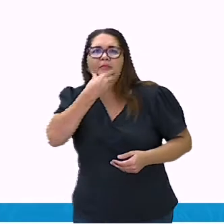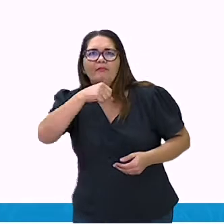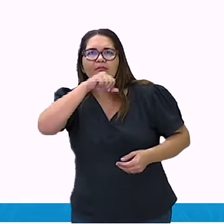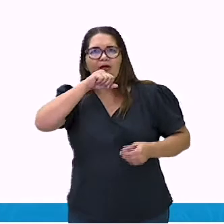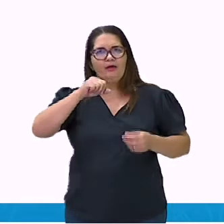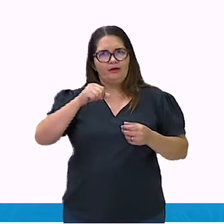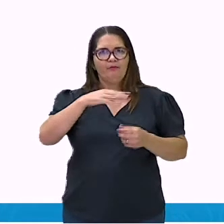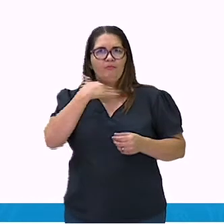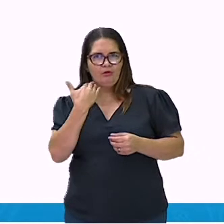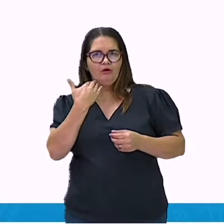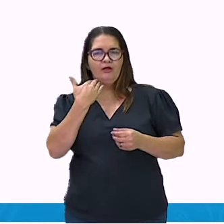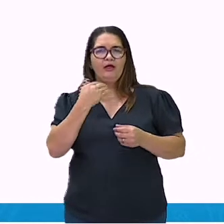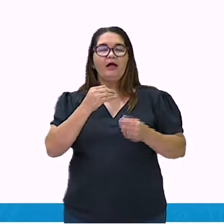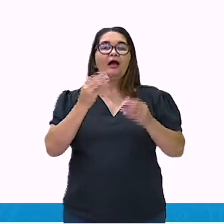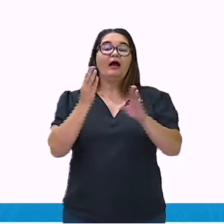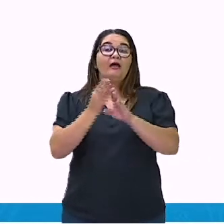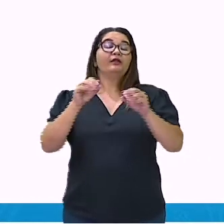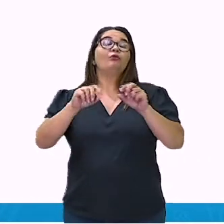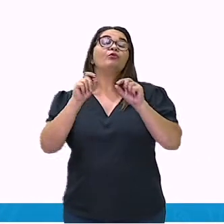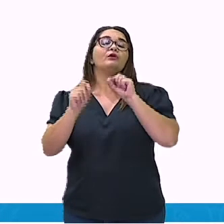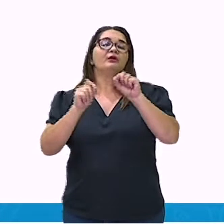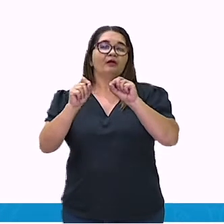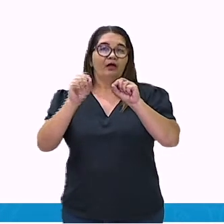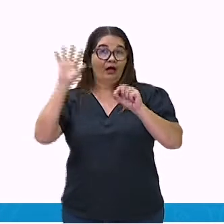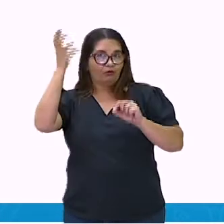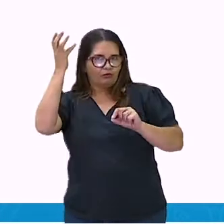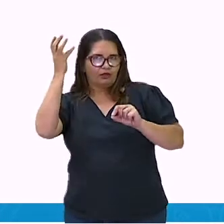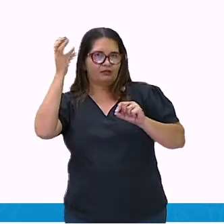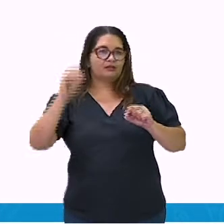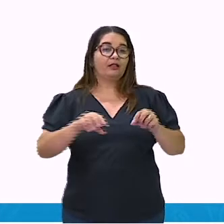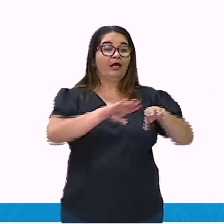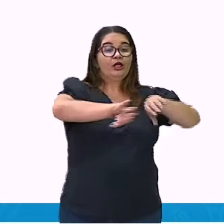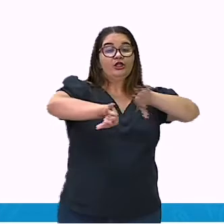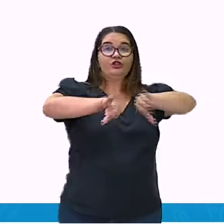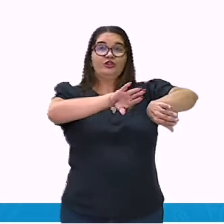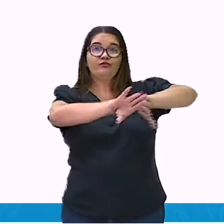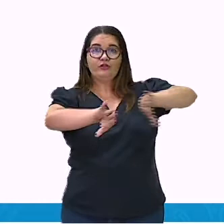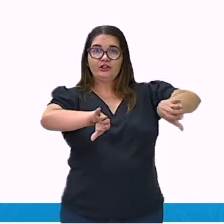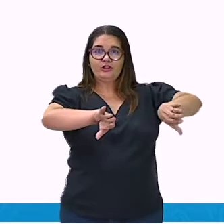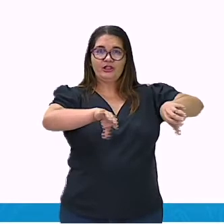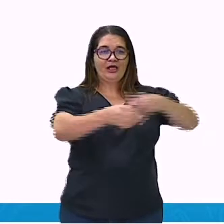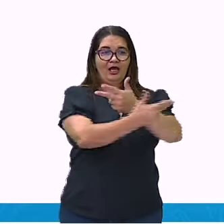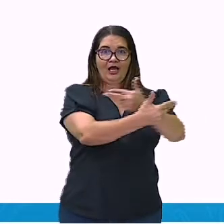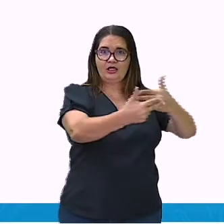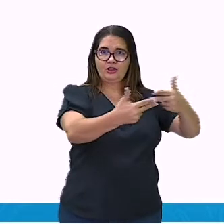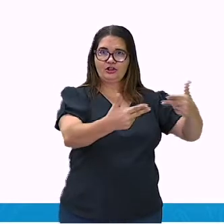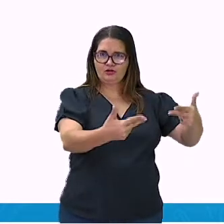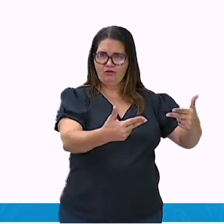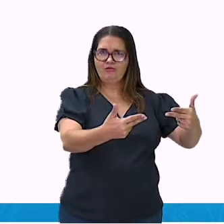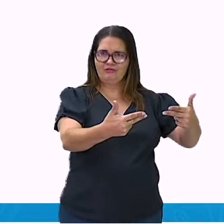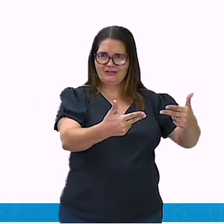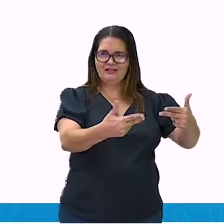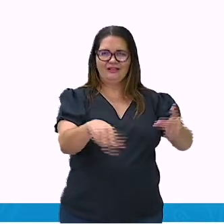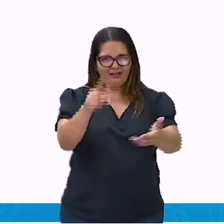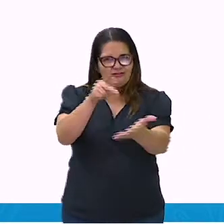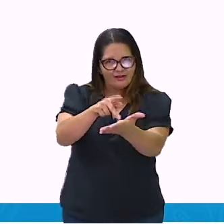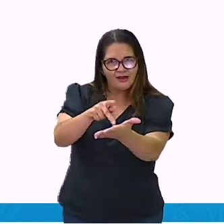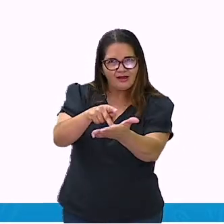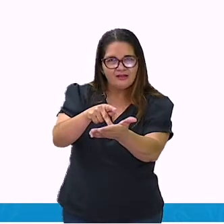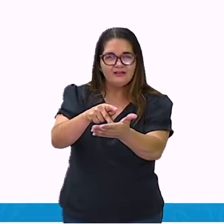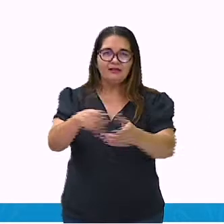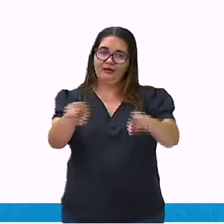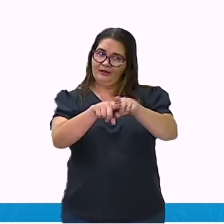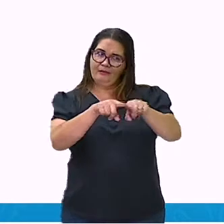atrás, formando a sua família, né? Sempre o mais velho, o homem, o primogênito, o filho mais